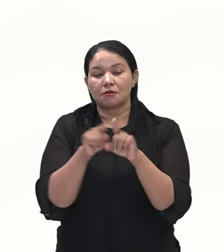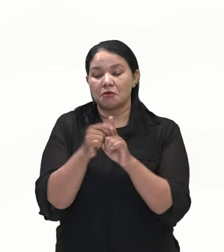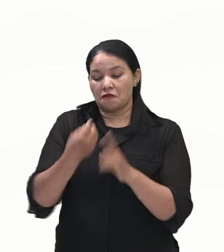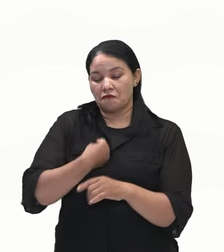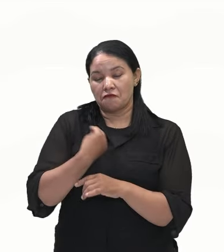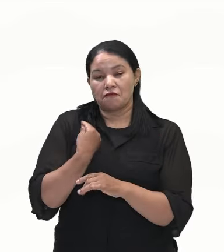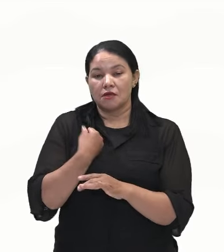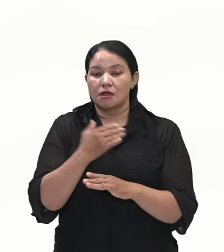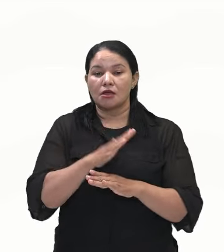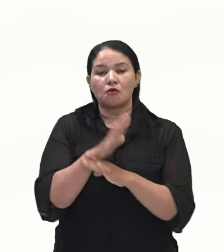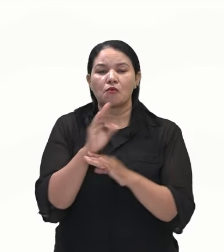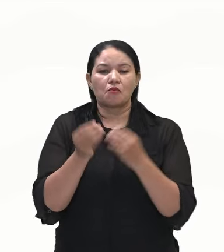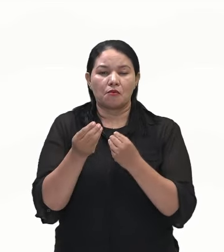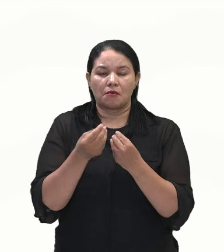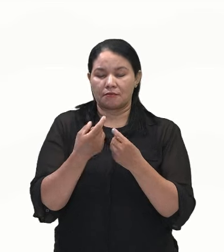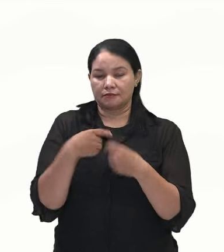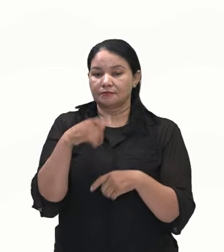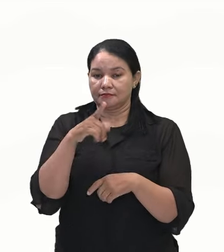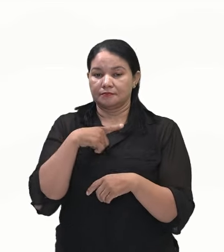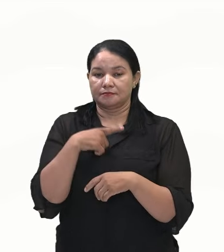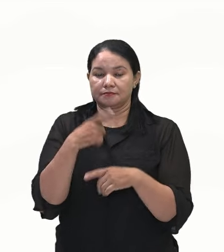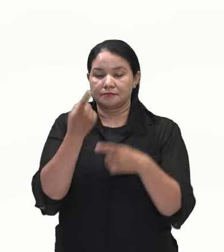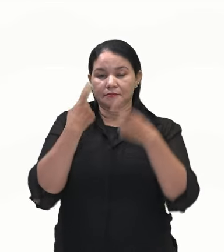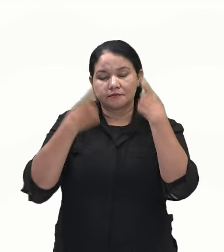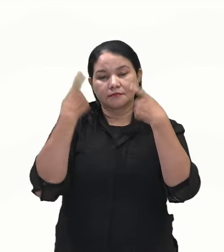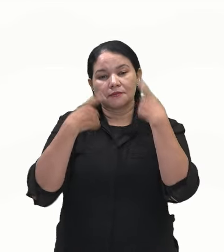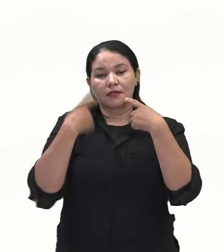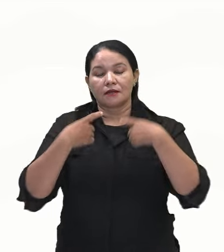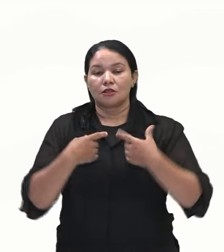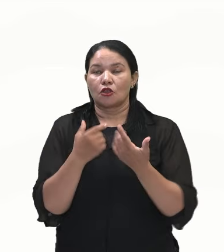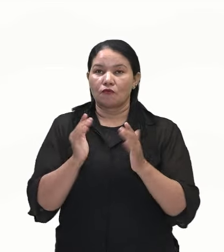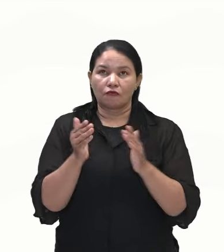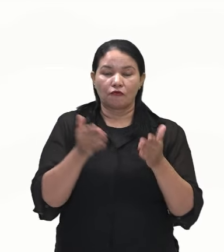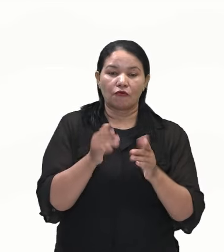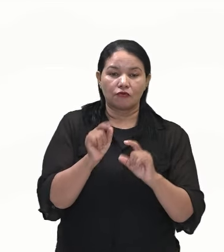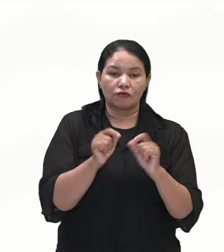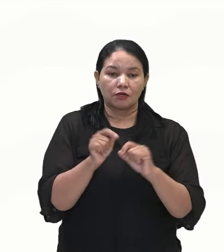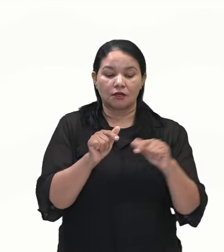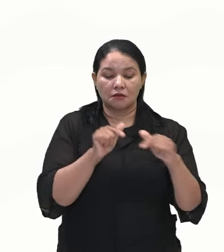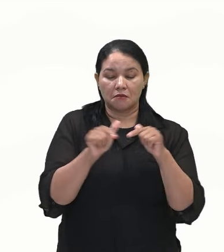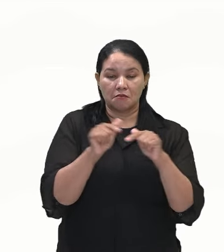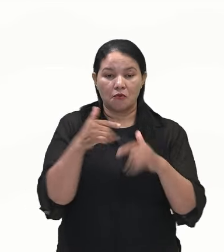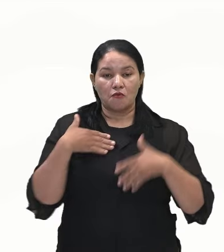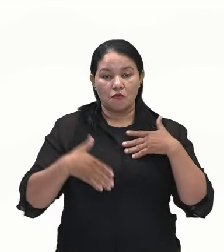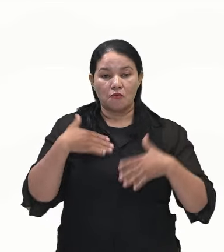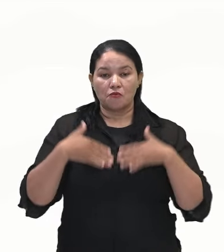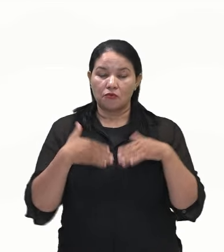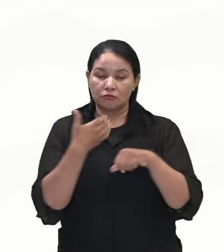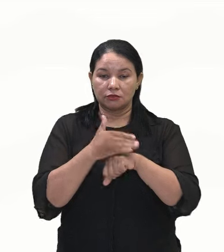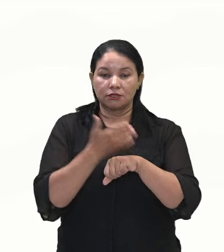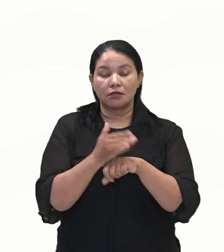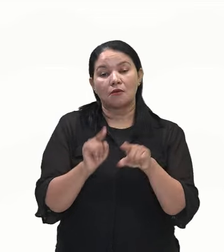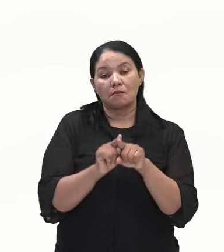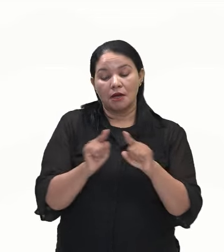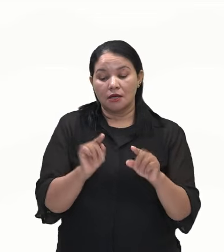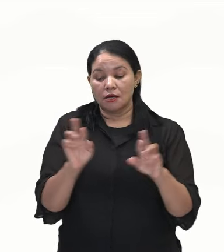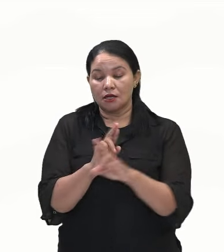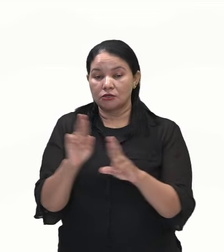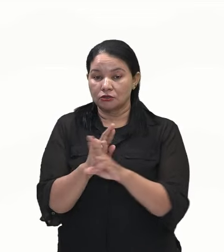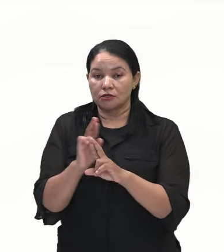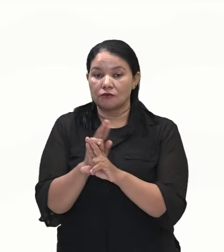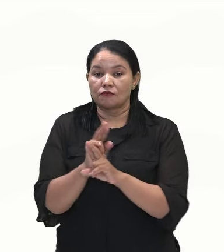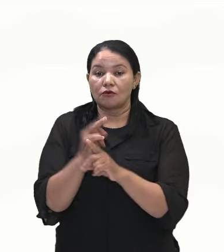preocupação de, por um lado, ampliar, né, a questão das práticas corporais, mas também sempre relacionado, é um desafio isso,